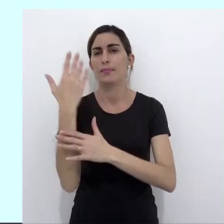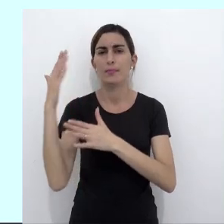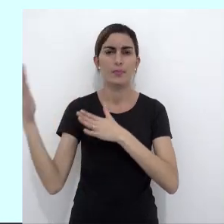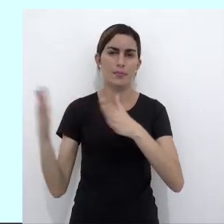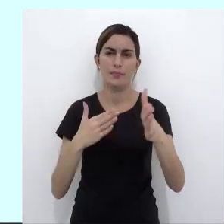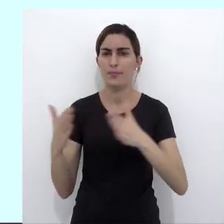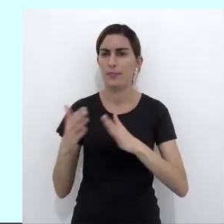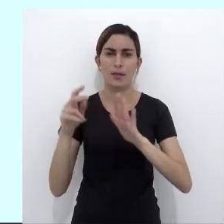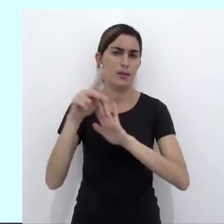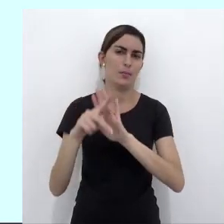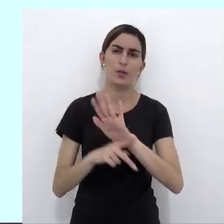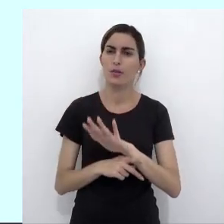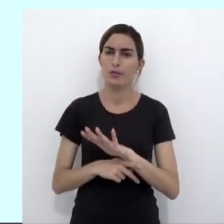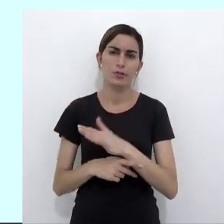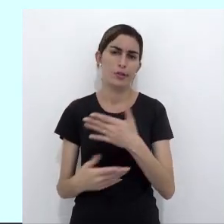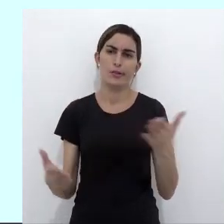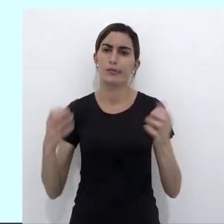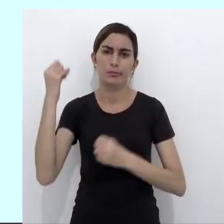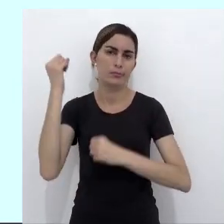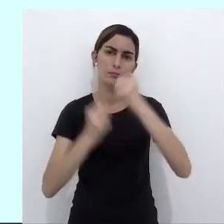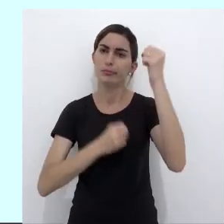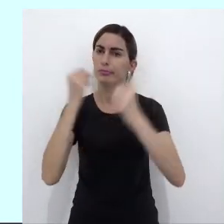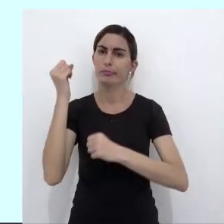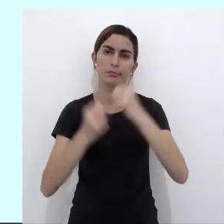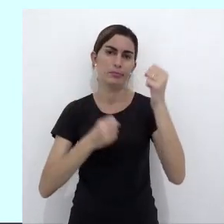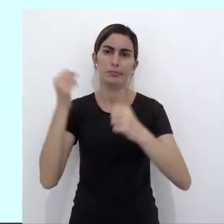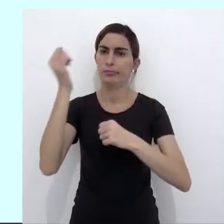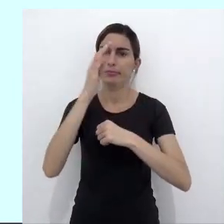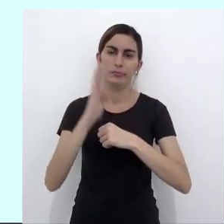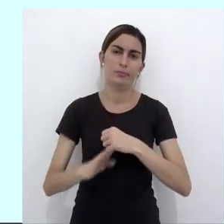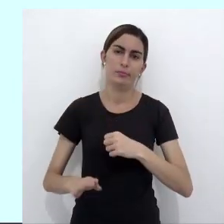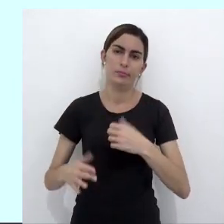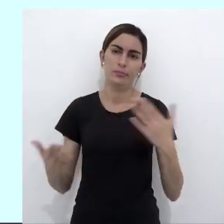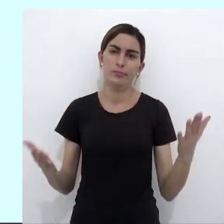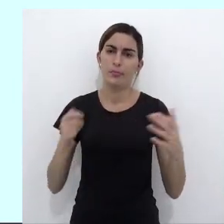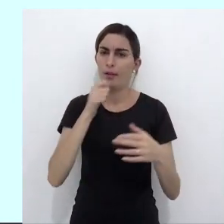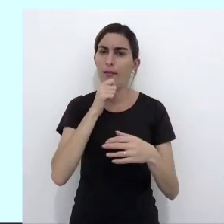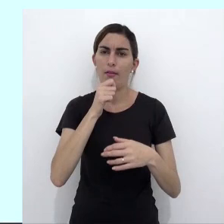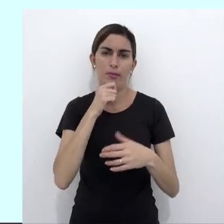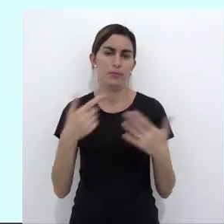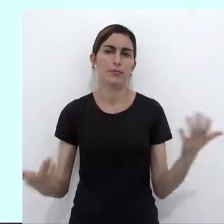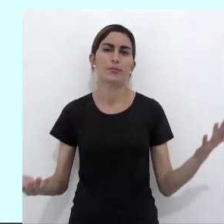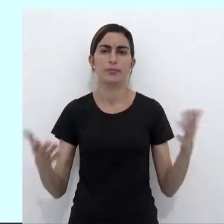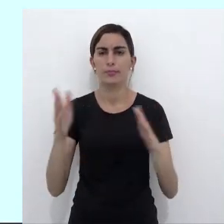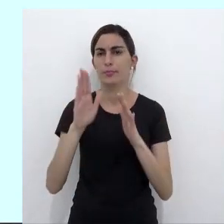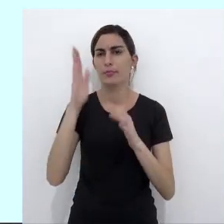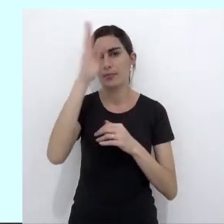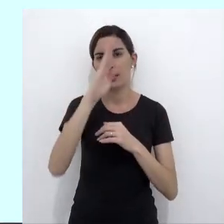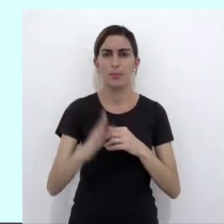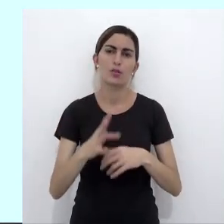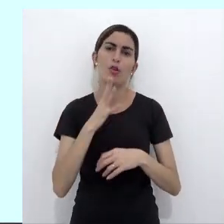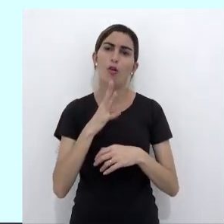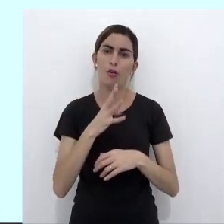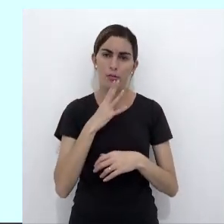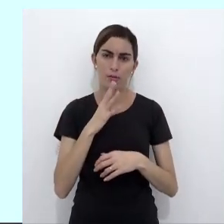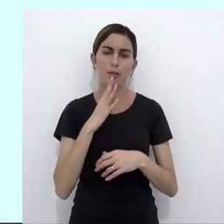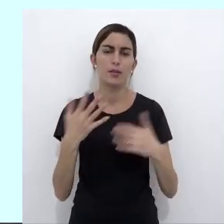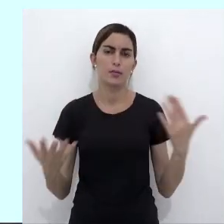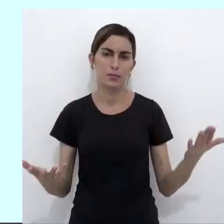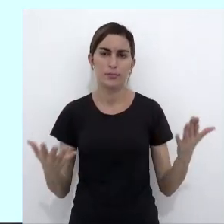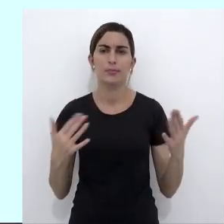um projeto de industrializar o Brasil. Ainda que o Brasil tivesse conhecendo aí, na realidade,